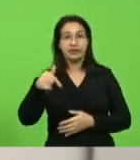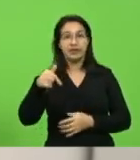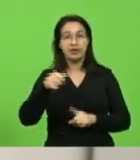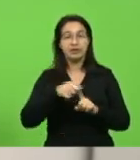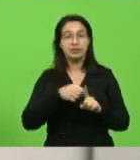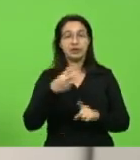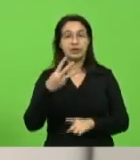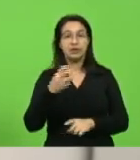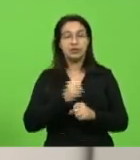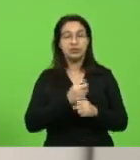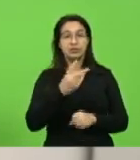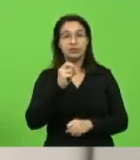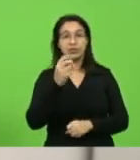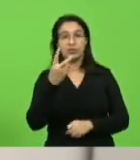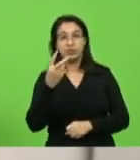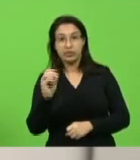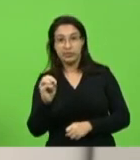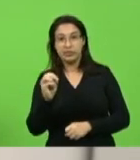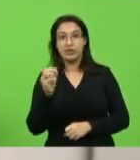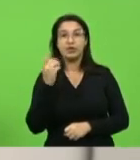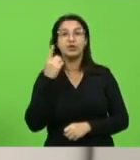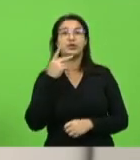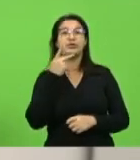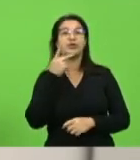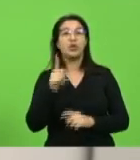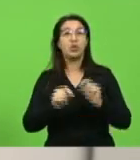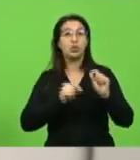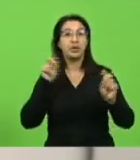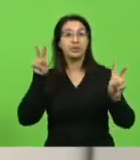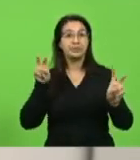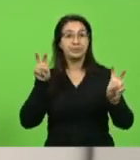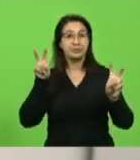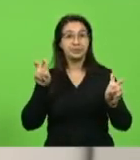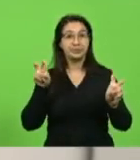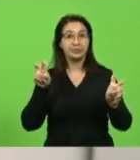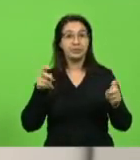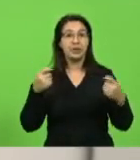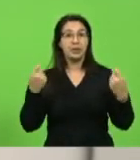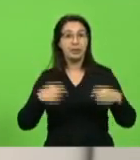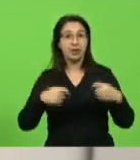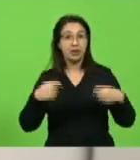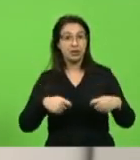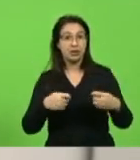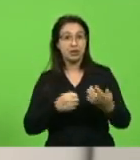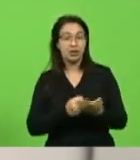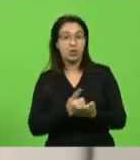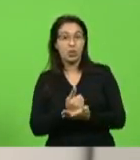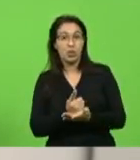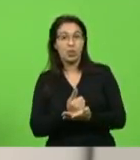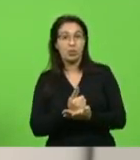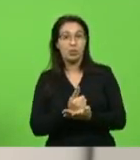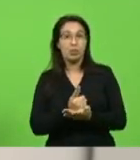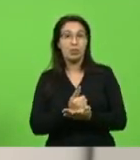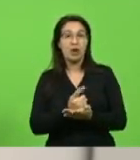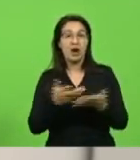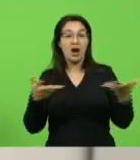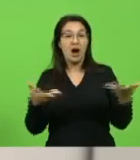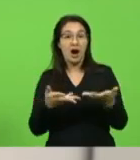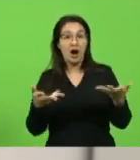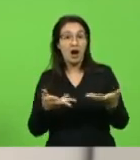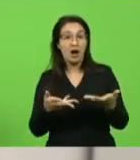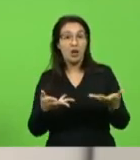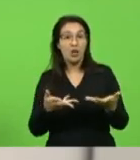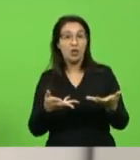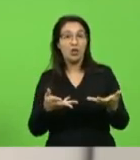27/3/2020, afirmou pontualmente, abre aspas, ter que fazer uma compra por aquisição direta agora, você não